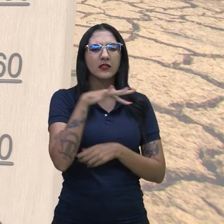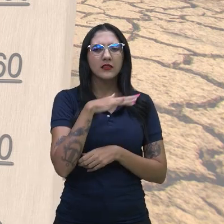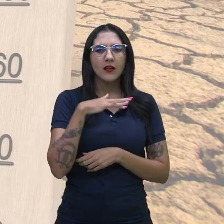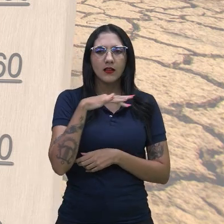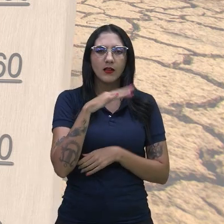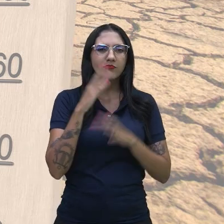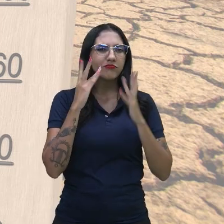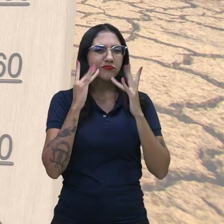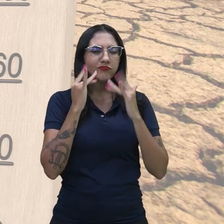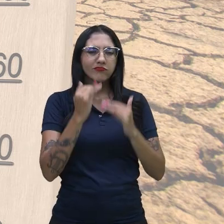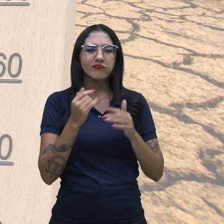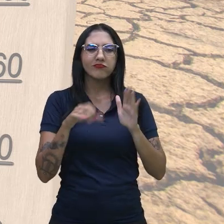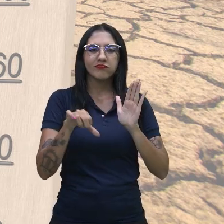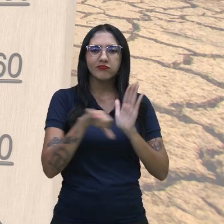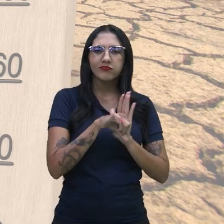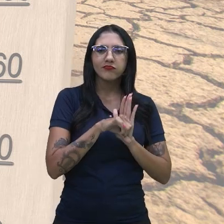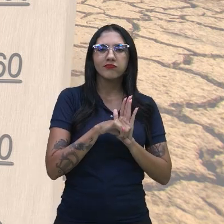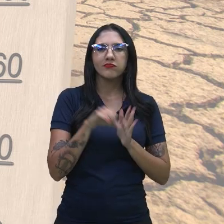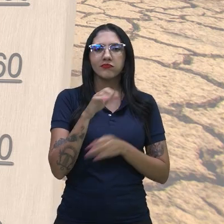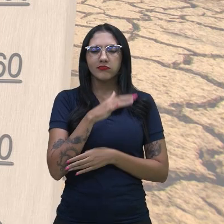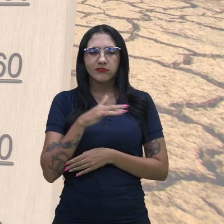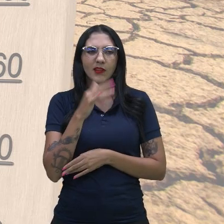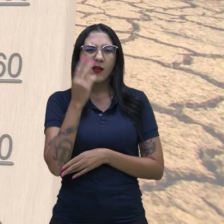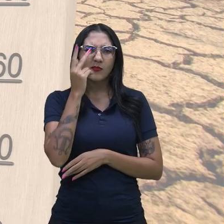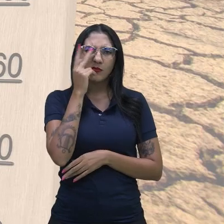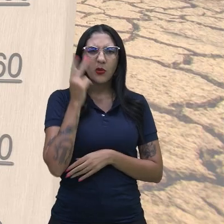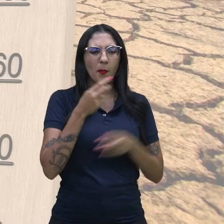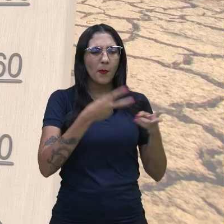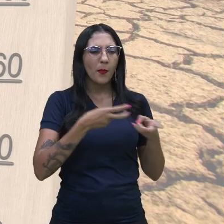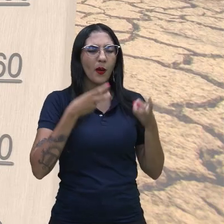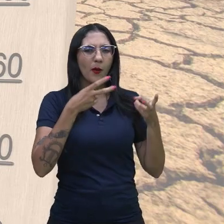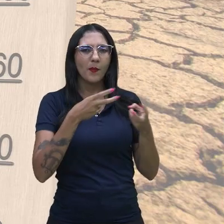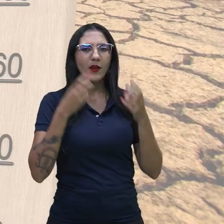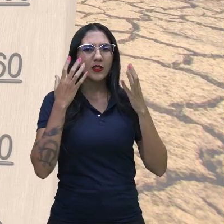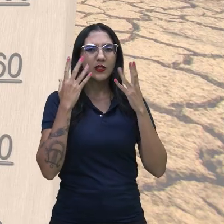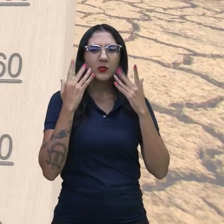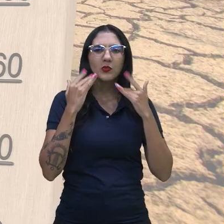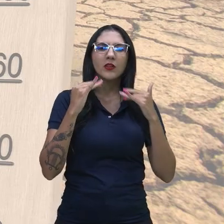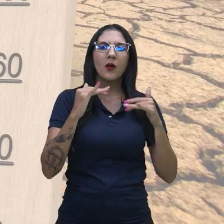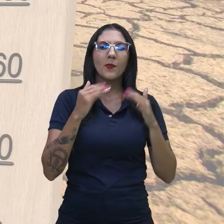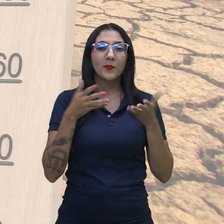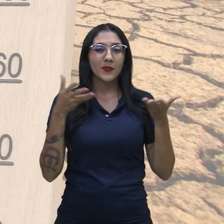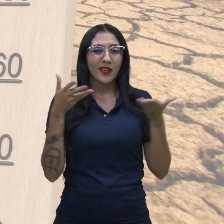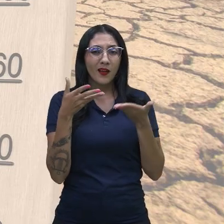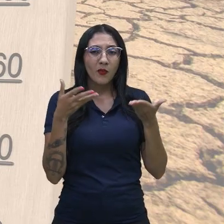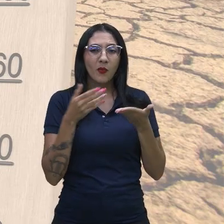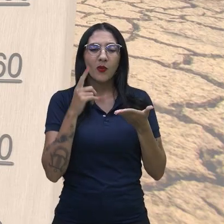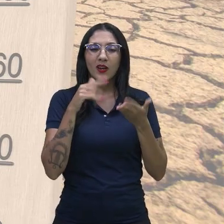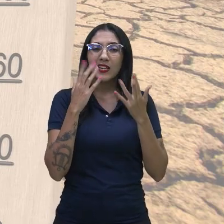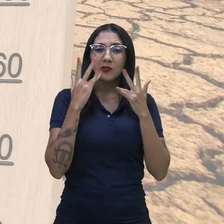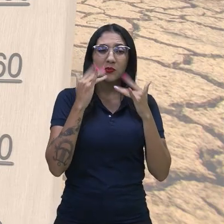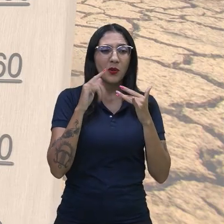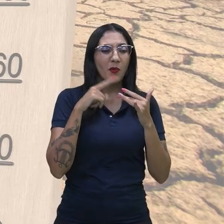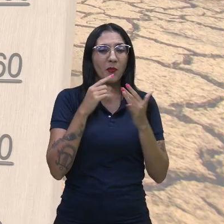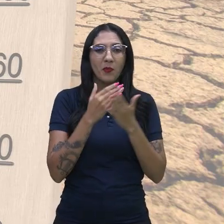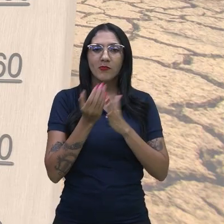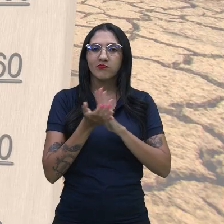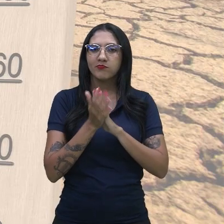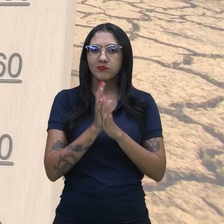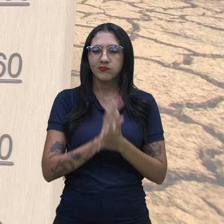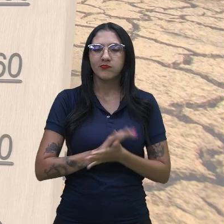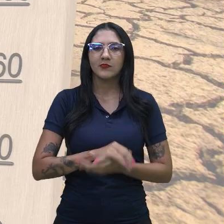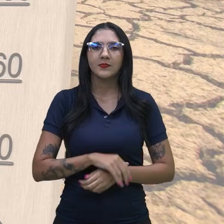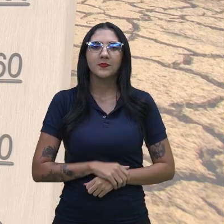ilegais, né, do homem, explorando a natureza, ela vai então destruindo, né? E um filósofo também